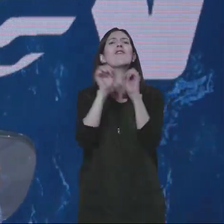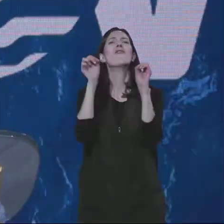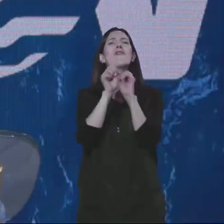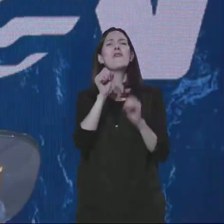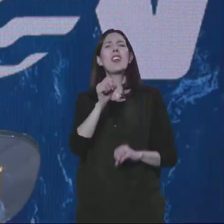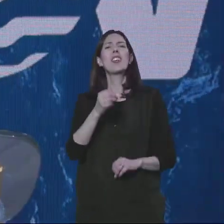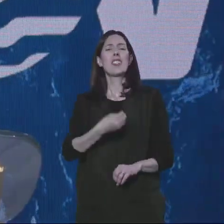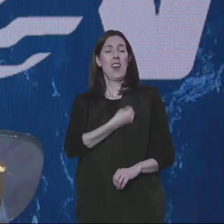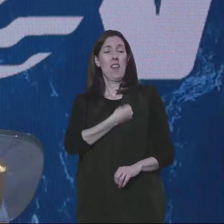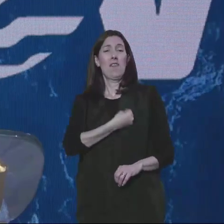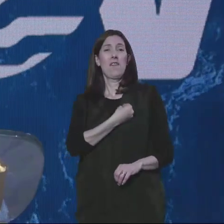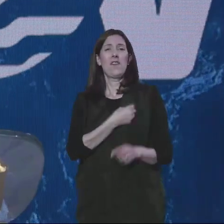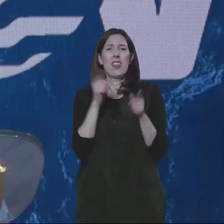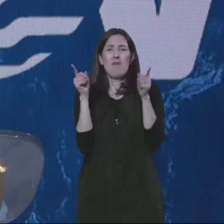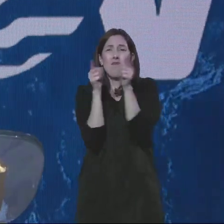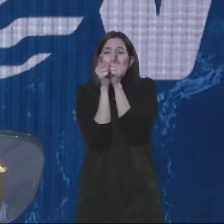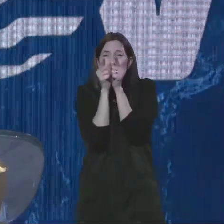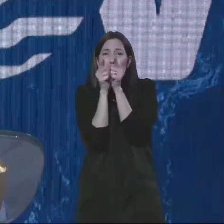eternidade.